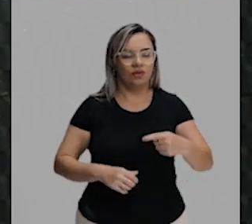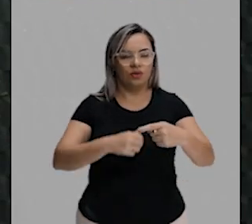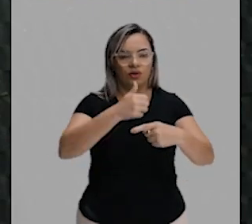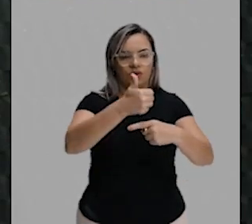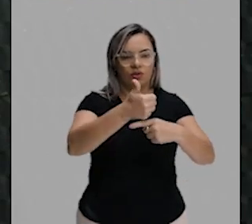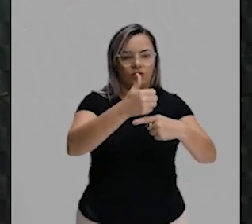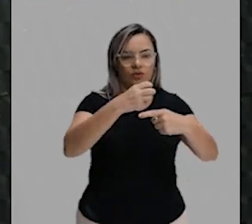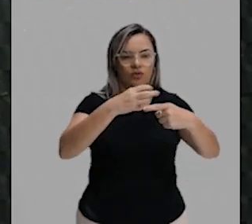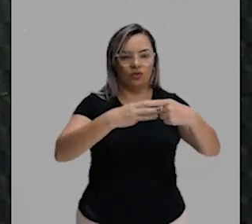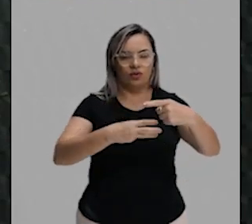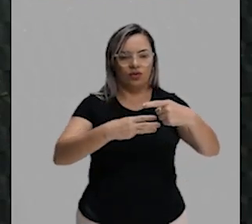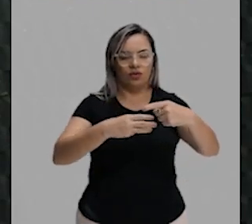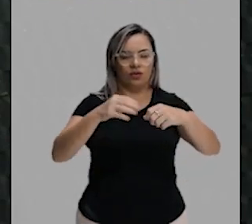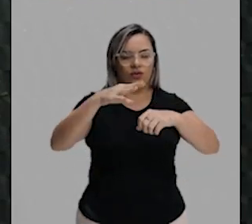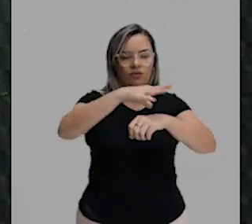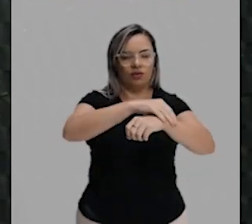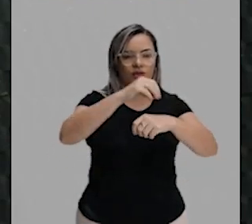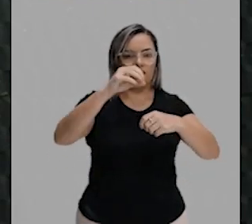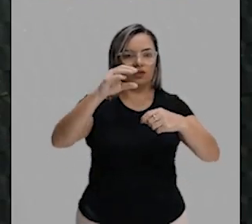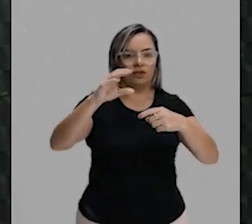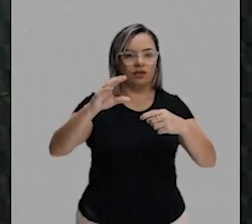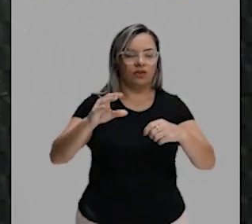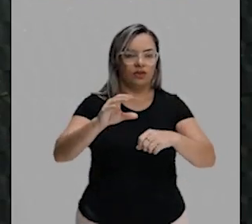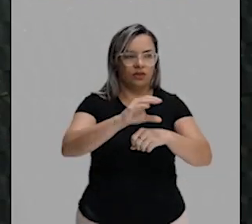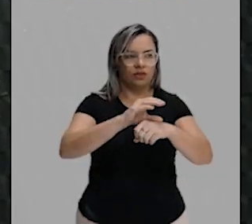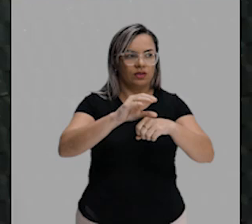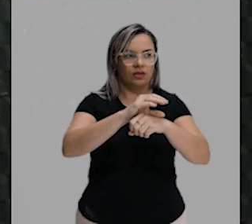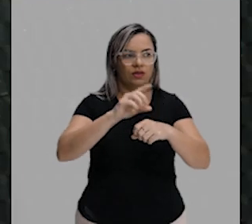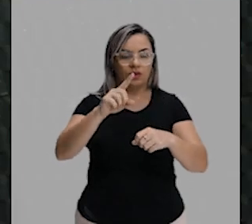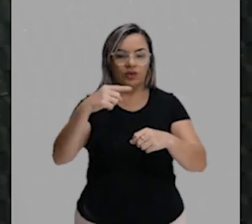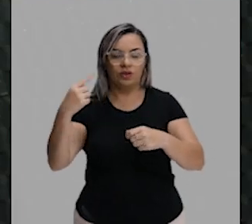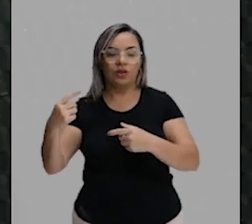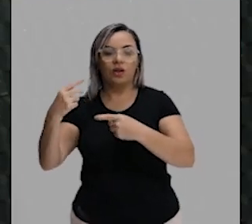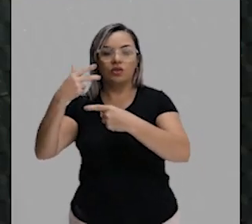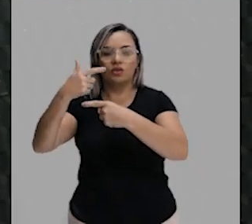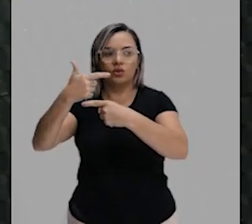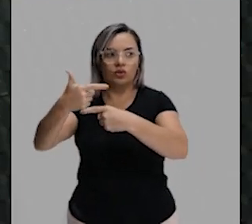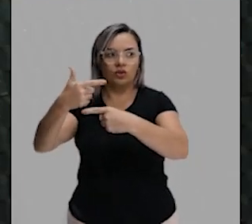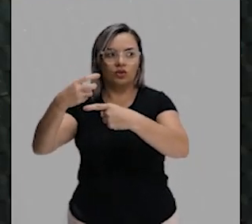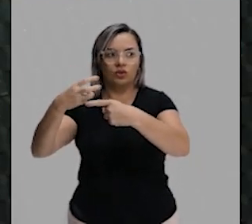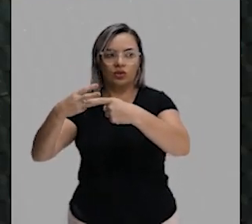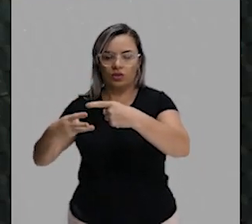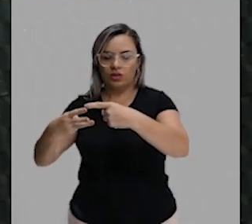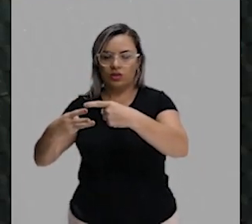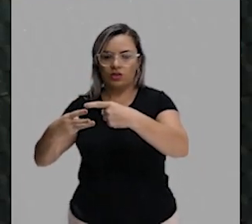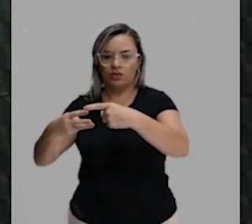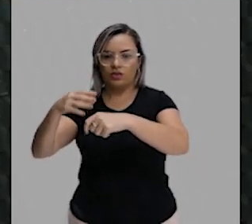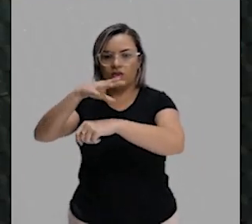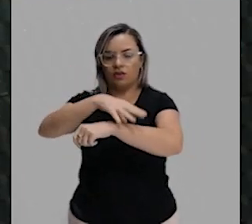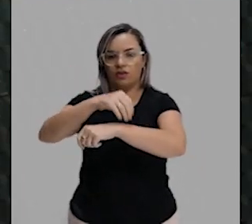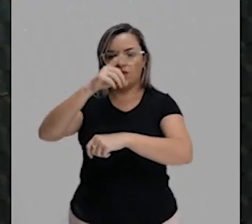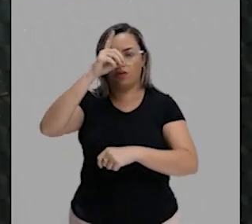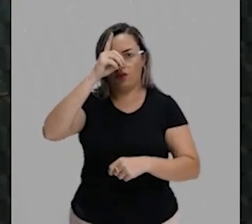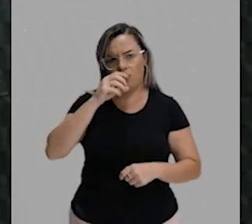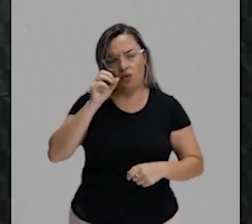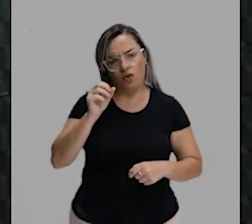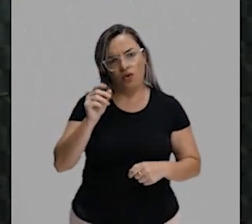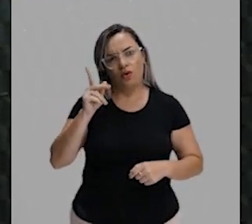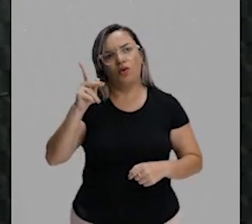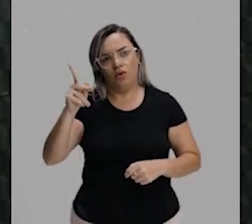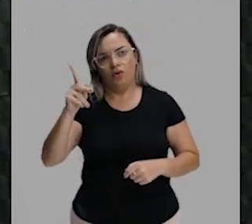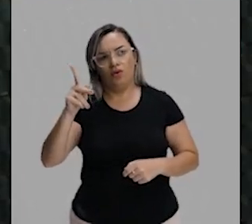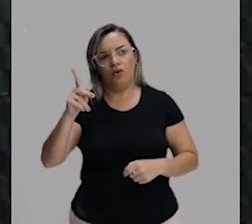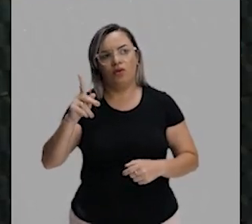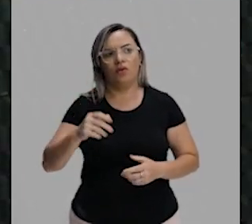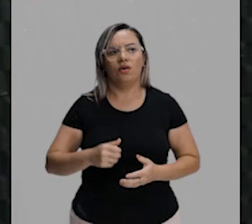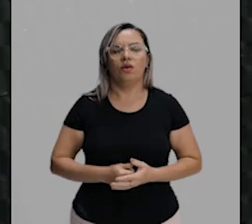cinza e 2/3 vai ser amarelo. Ok, pessoal? Então, nós temos aqui uma